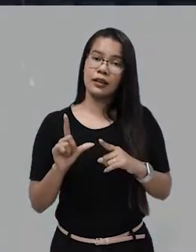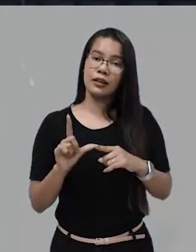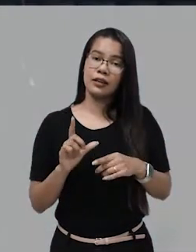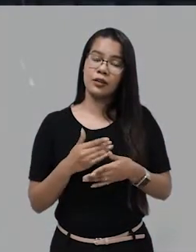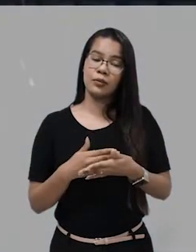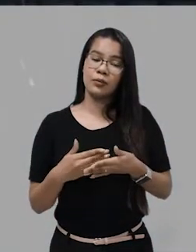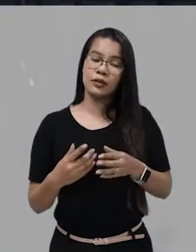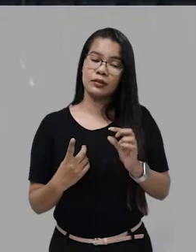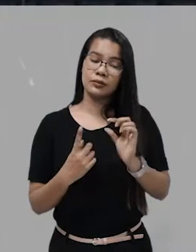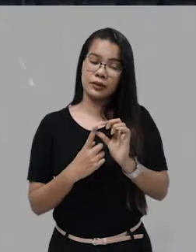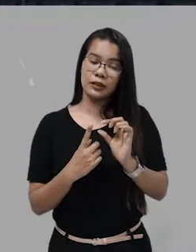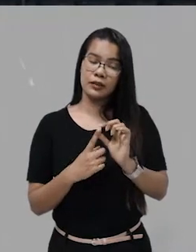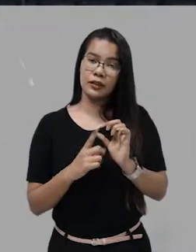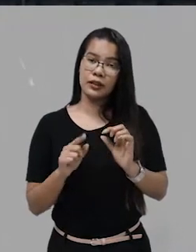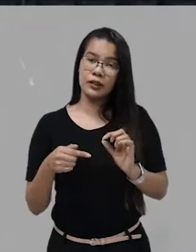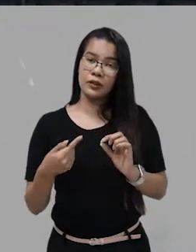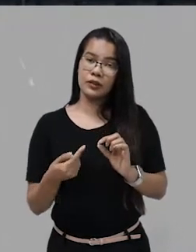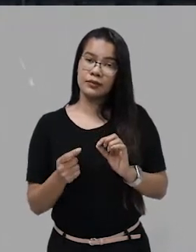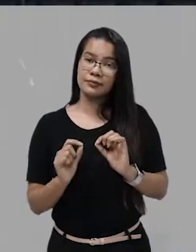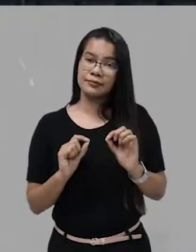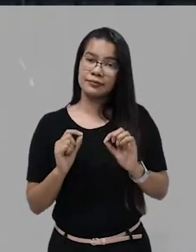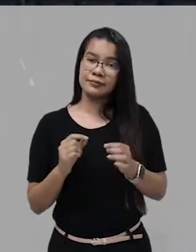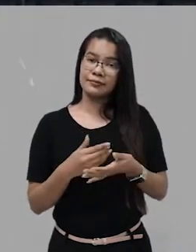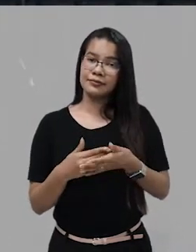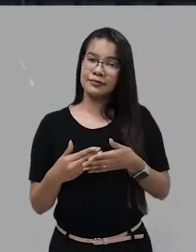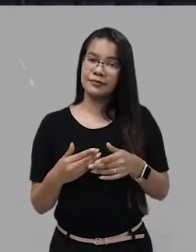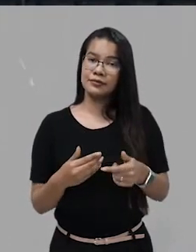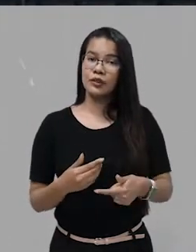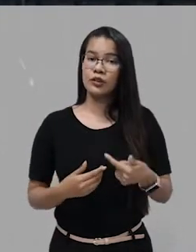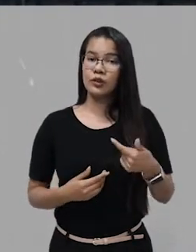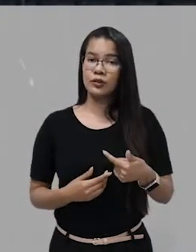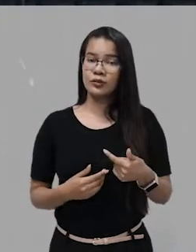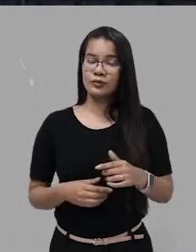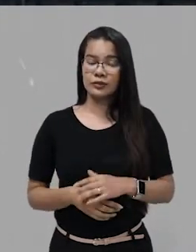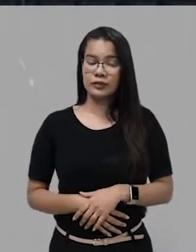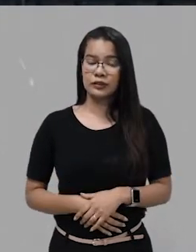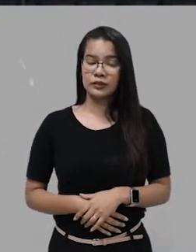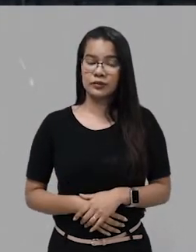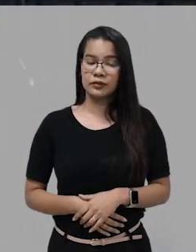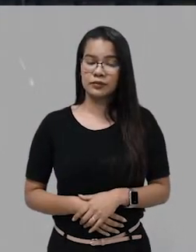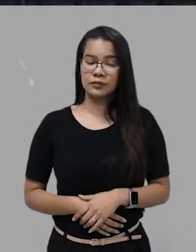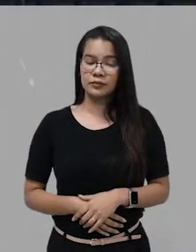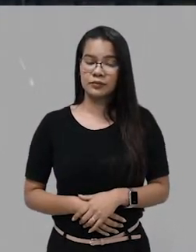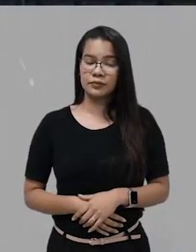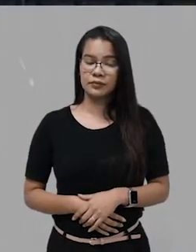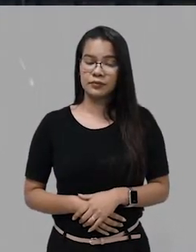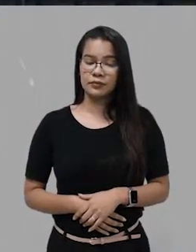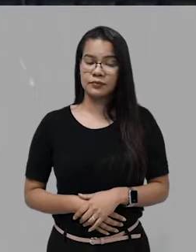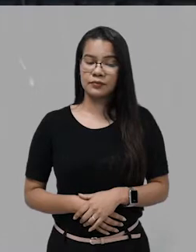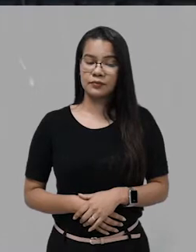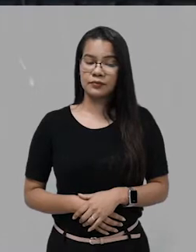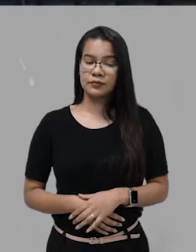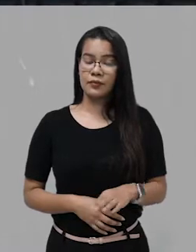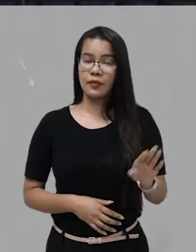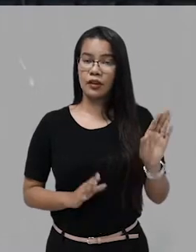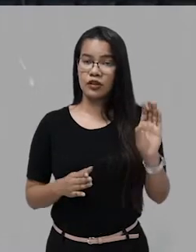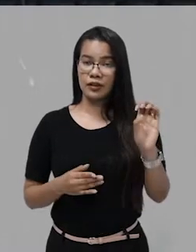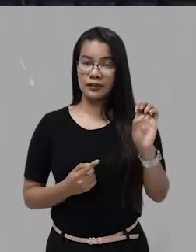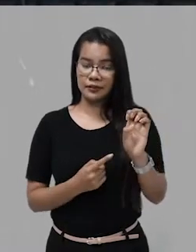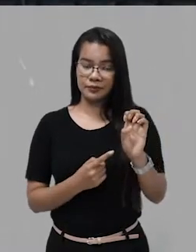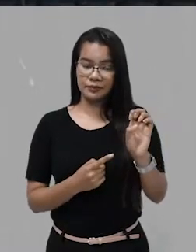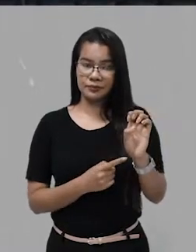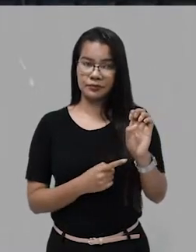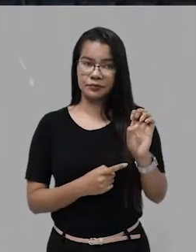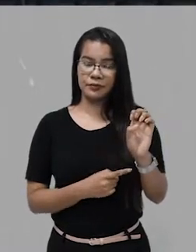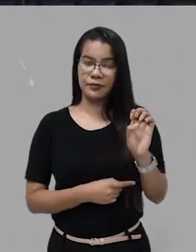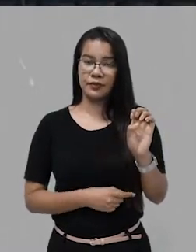o segundo elemento. Usa-se o hífen super requintado. Na alternativa E, super